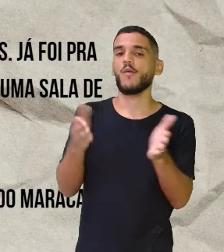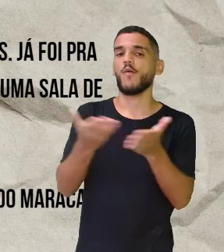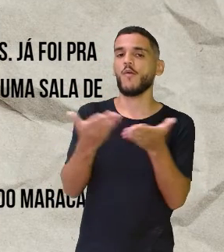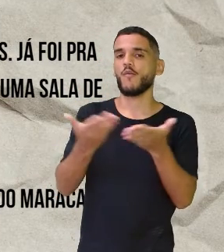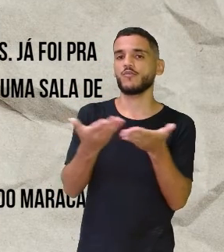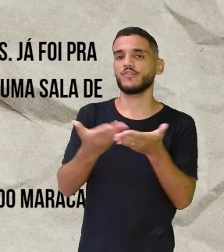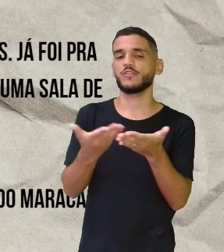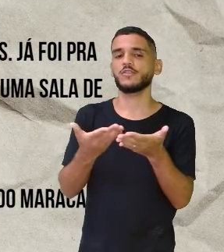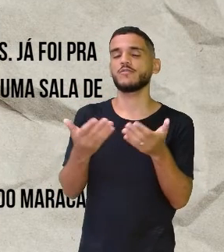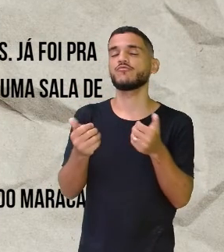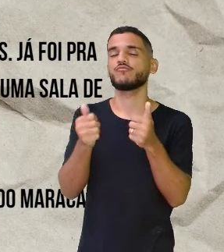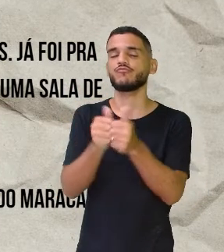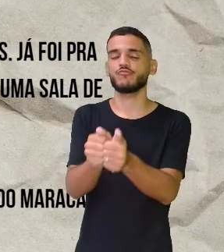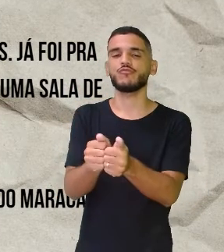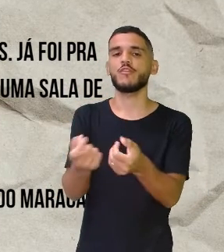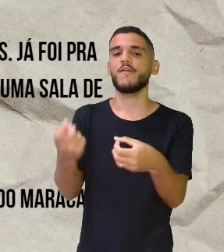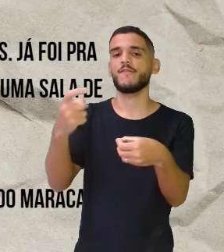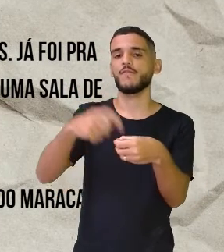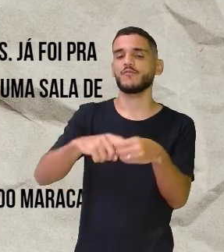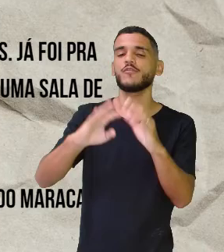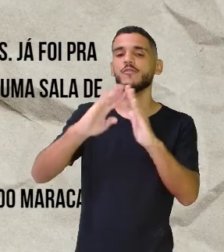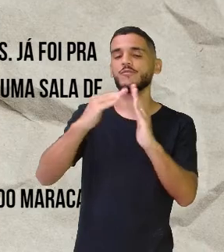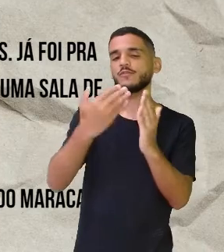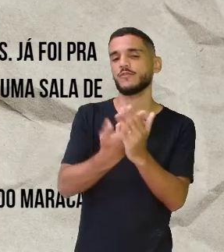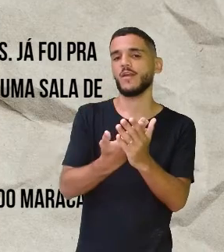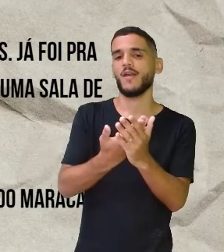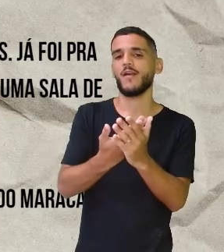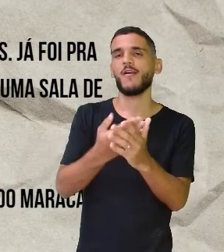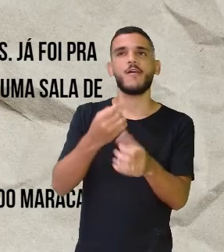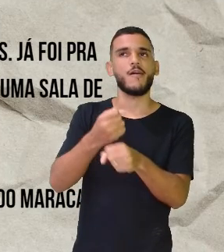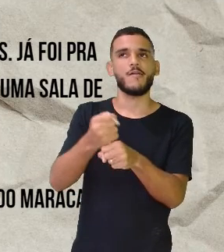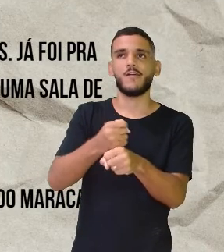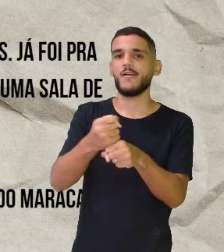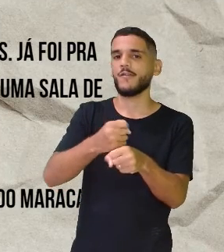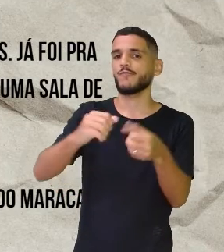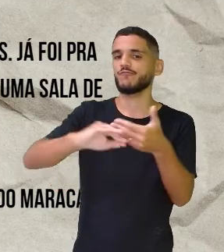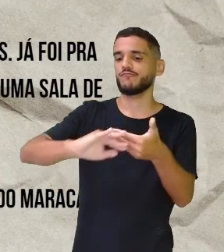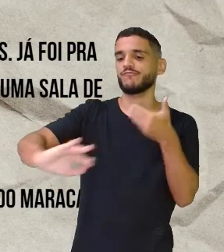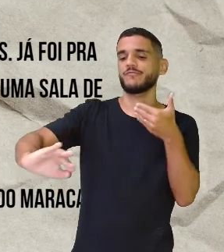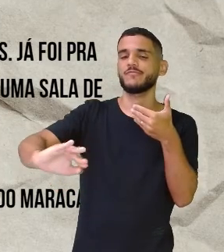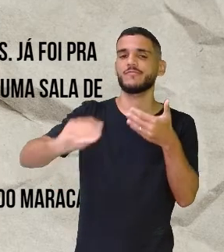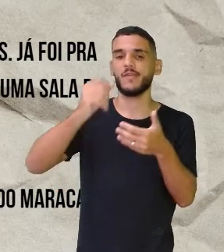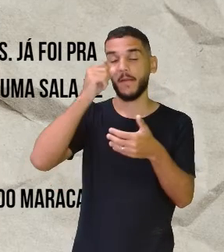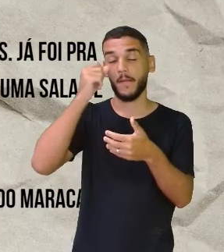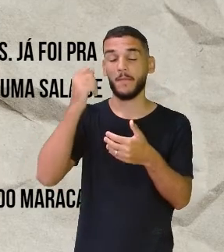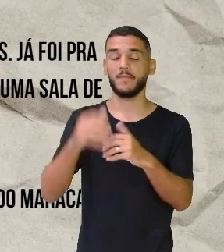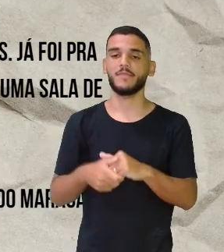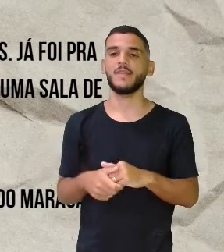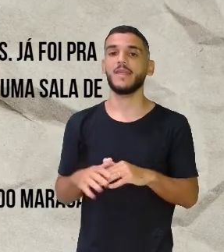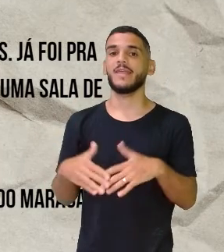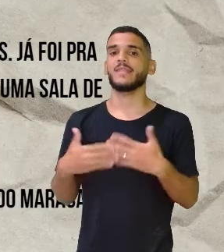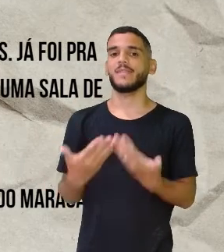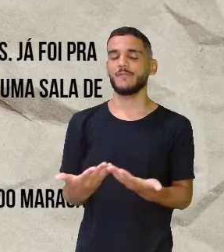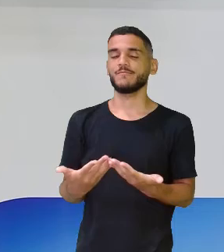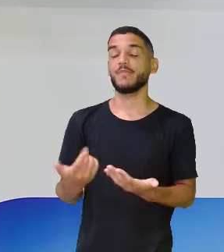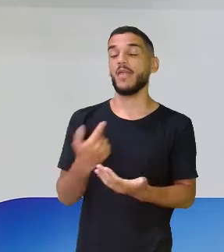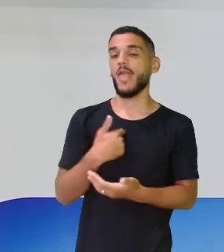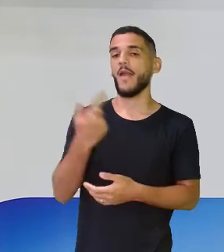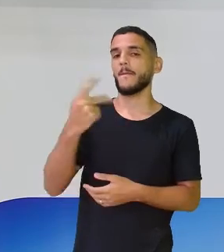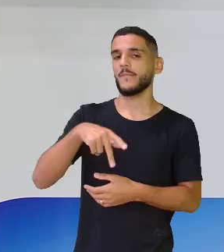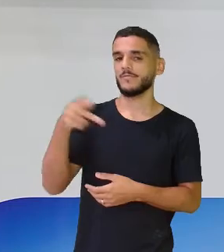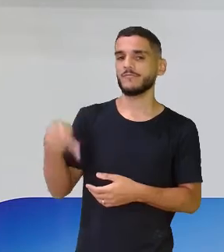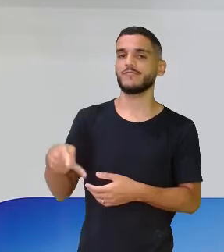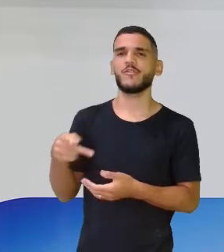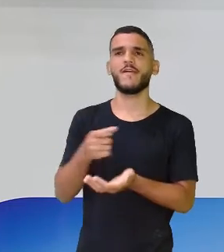acompanhar a manhinha dela que voltou para uma sala de aula após anos afastada. Veja, gente, eu fui professora há muitos anos de educação de